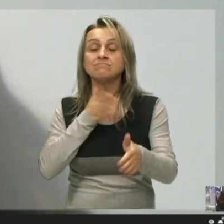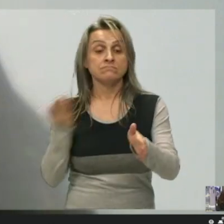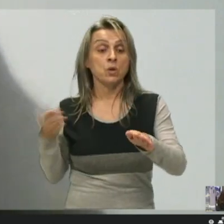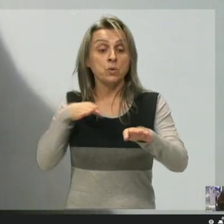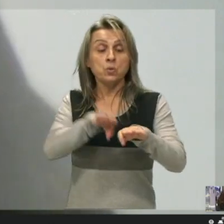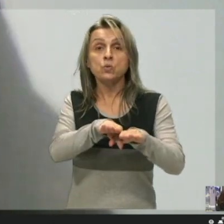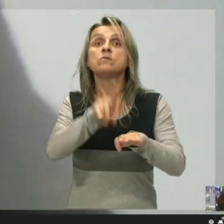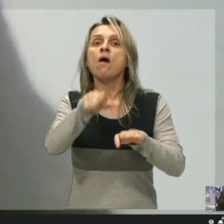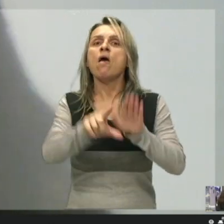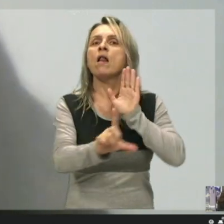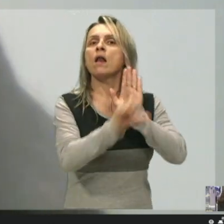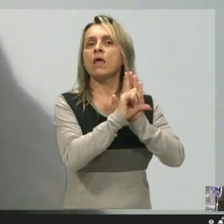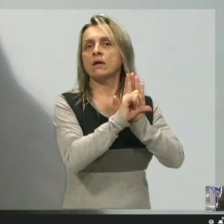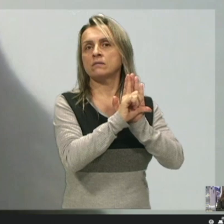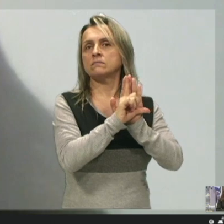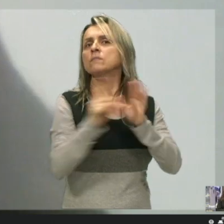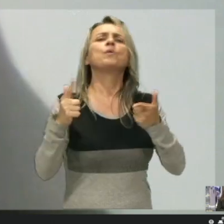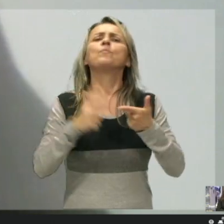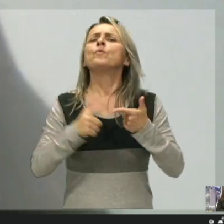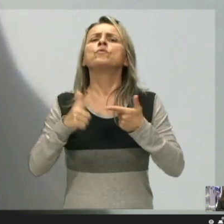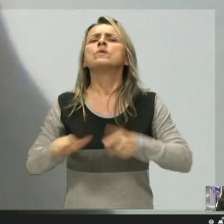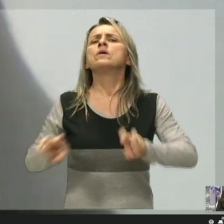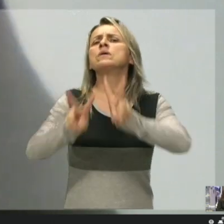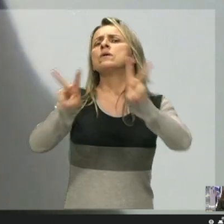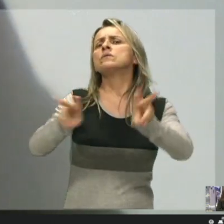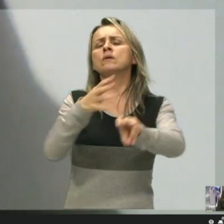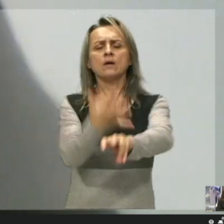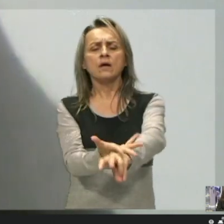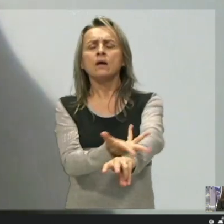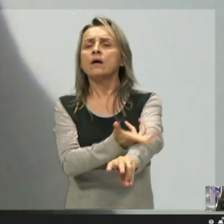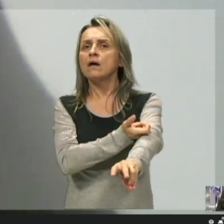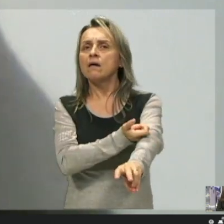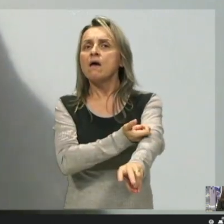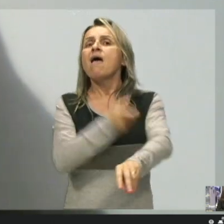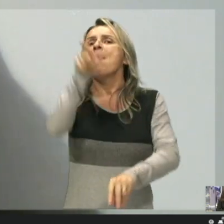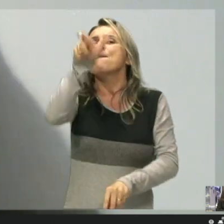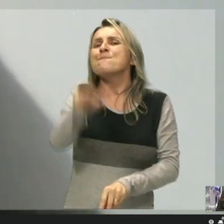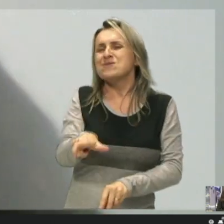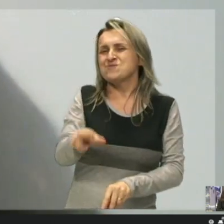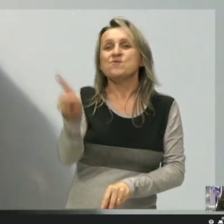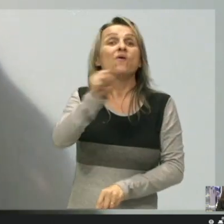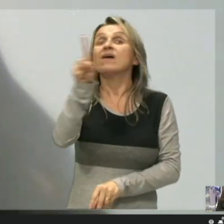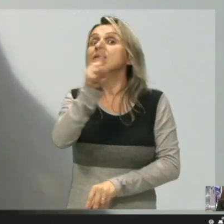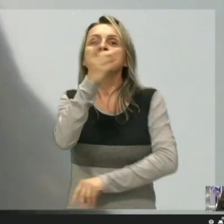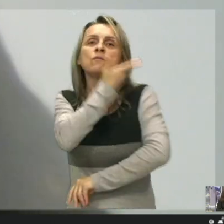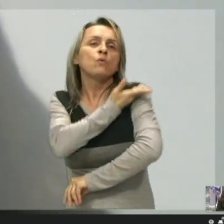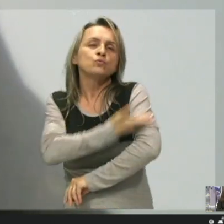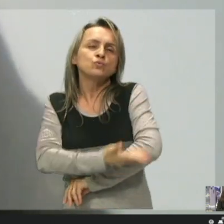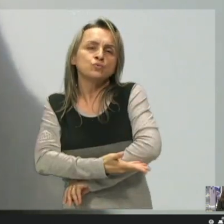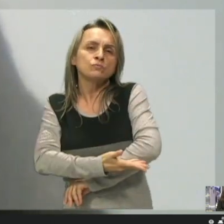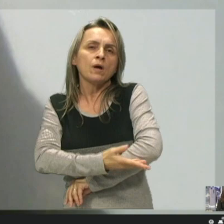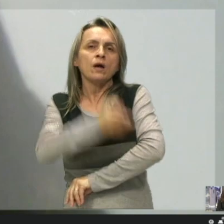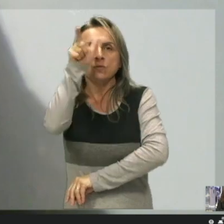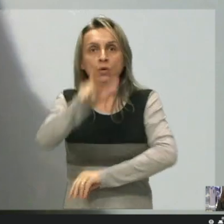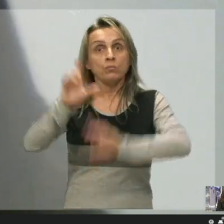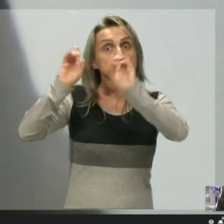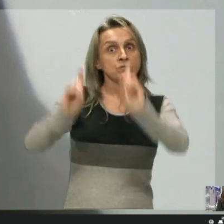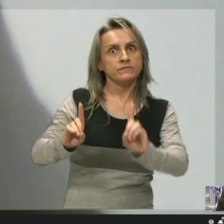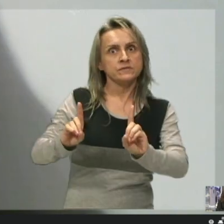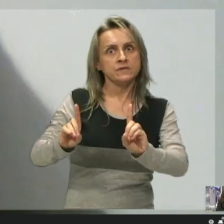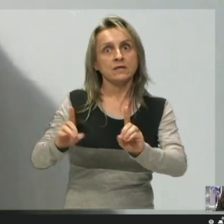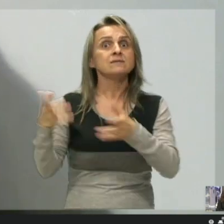emocional? Pessoas que não viveram com pessoas com deficiência, muitas vezes não querem lidar com a deficiência porque não querem lidar com o